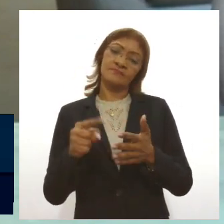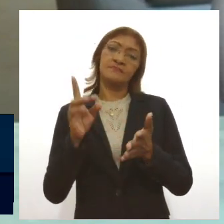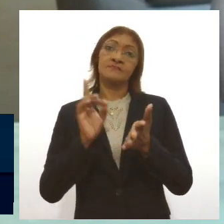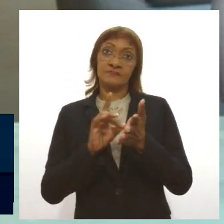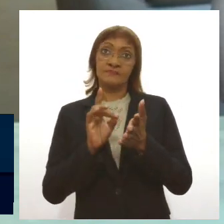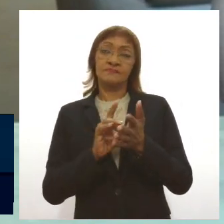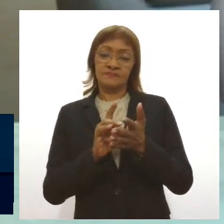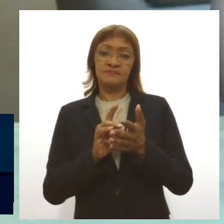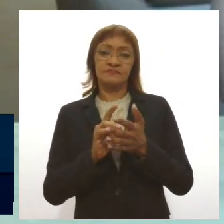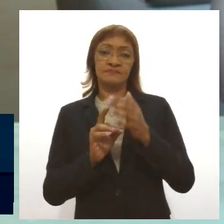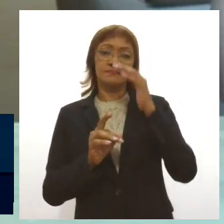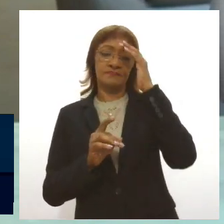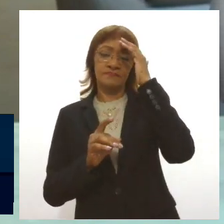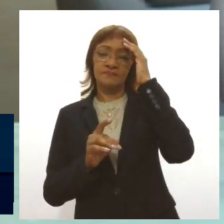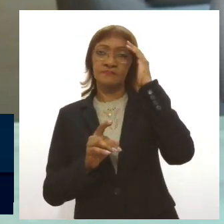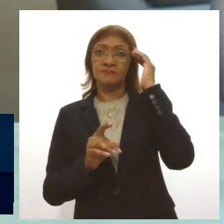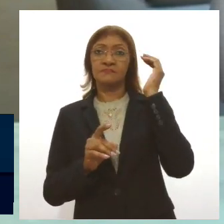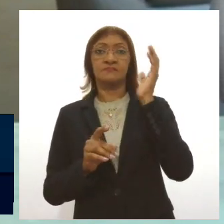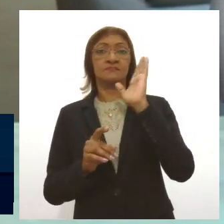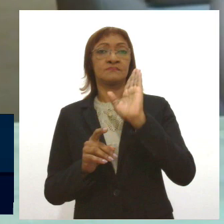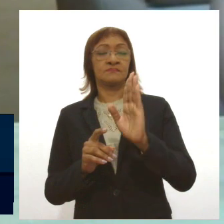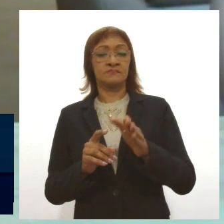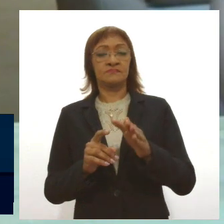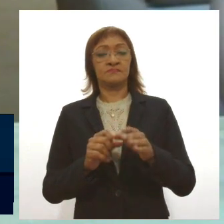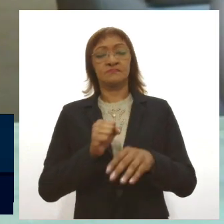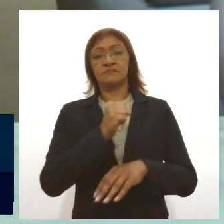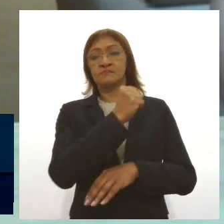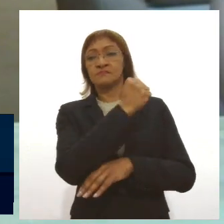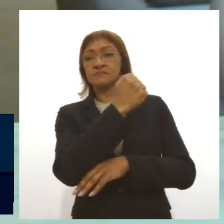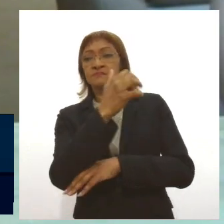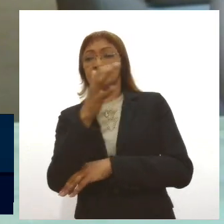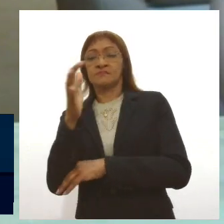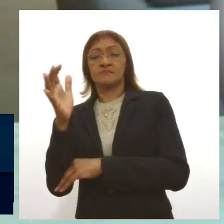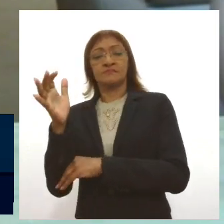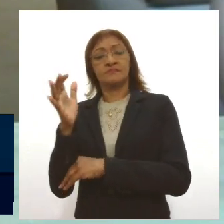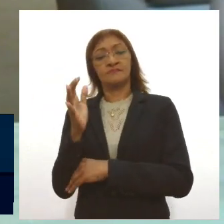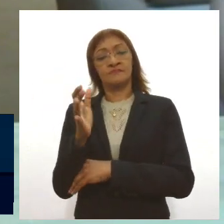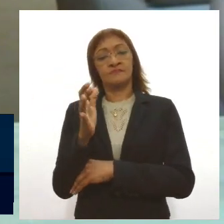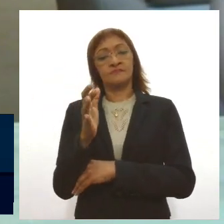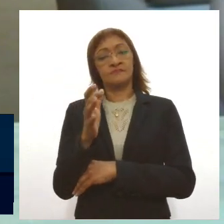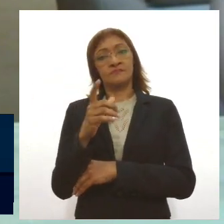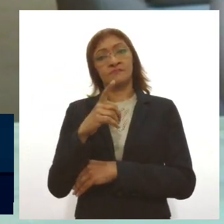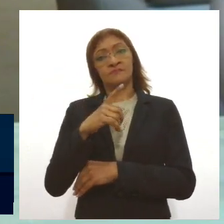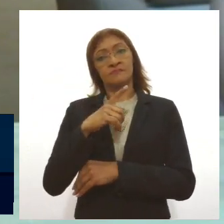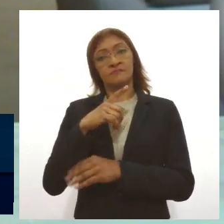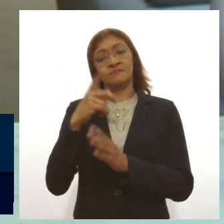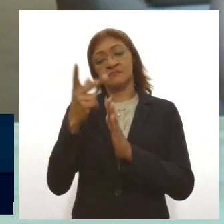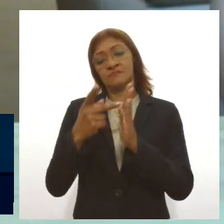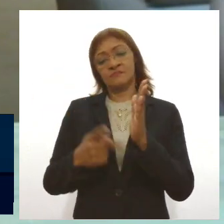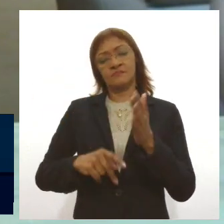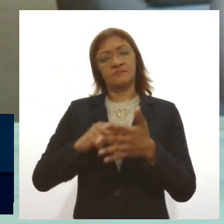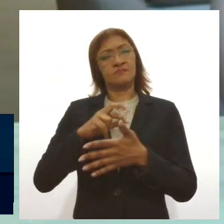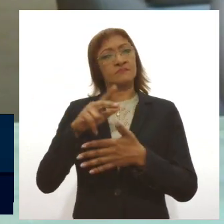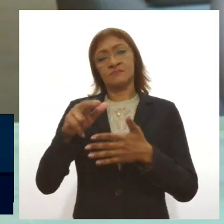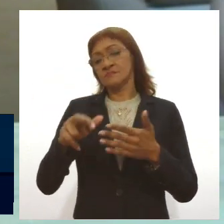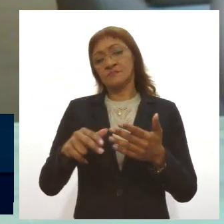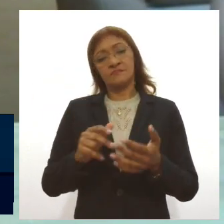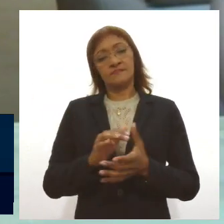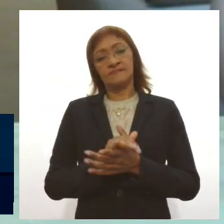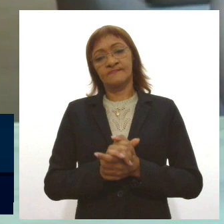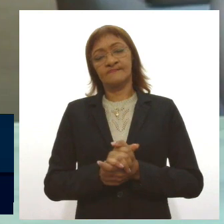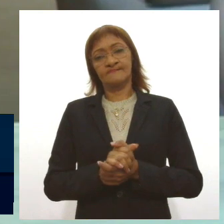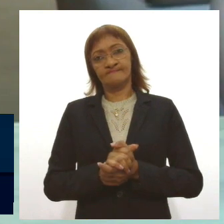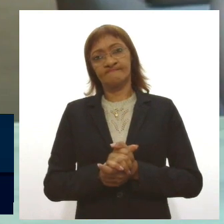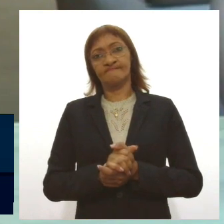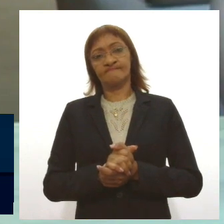realmente a pasta meio ambiente, recurso hídrico, aqui tivemos vários projetos, né, que